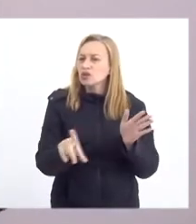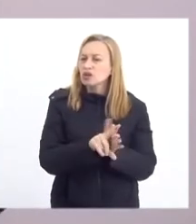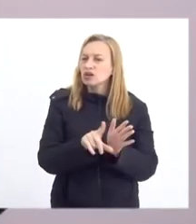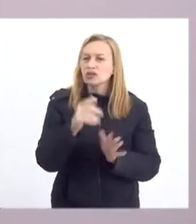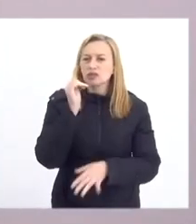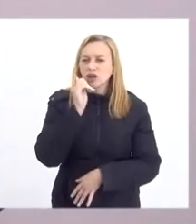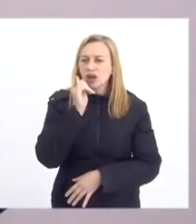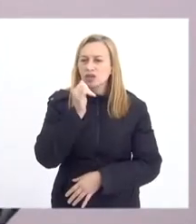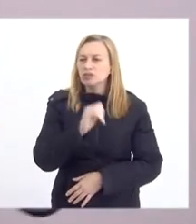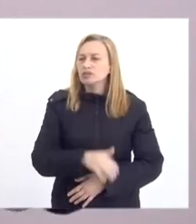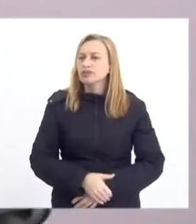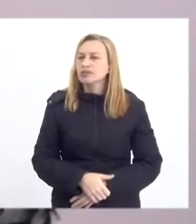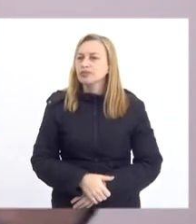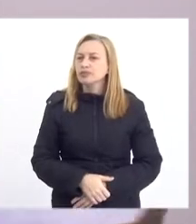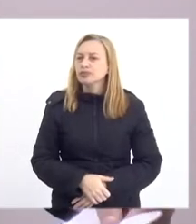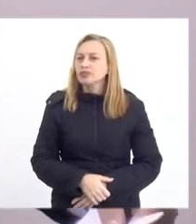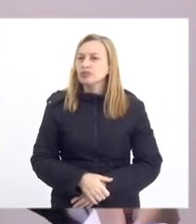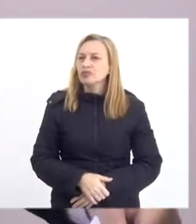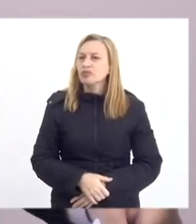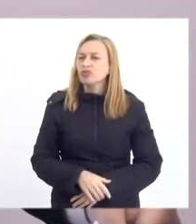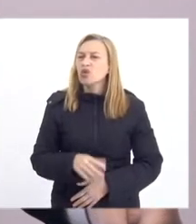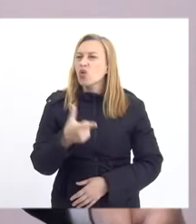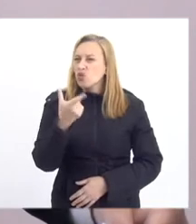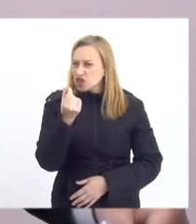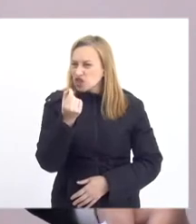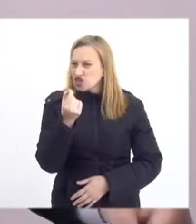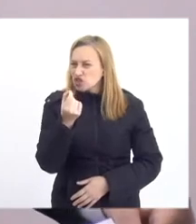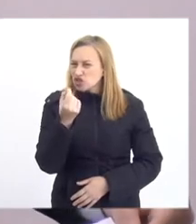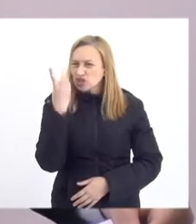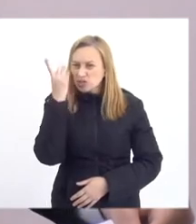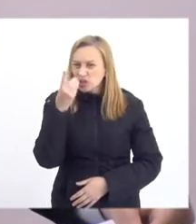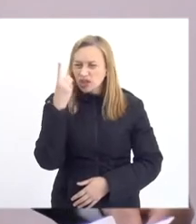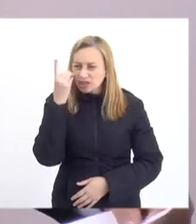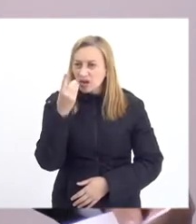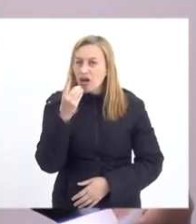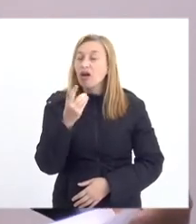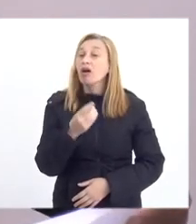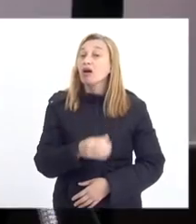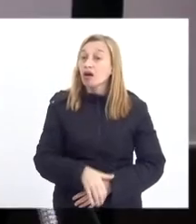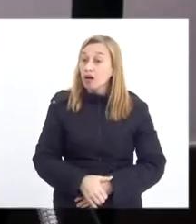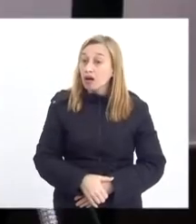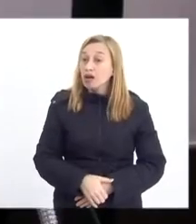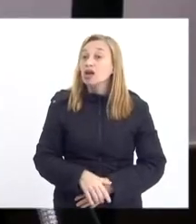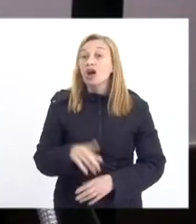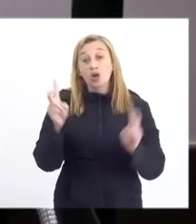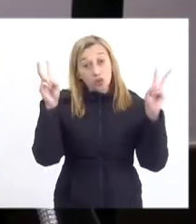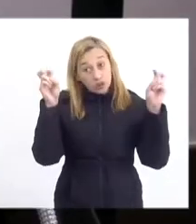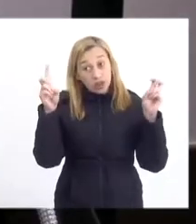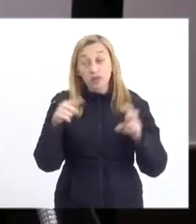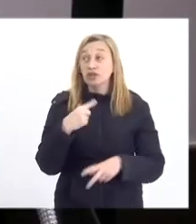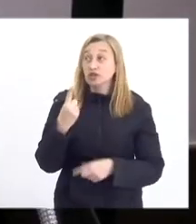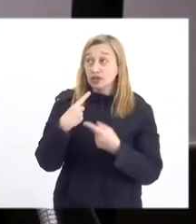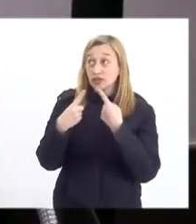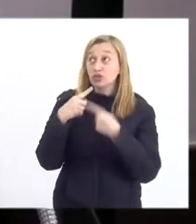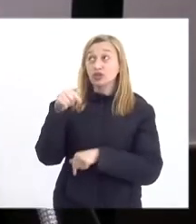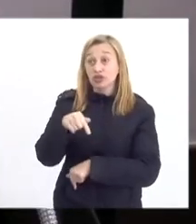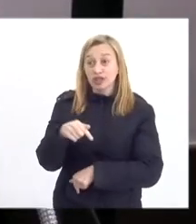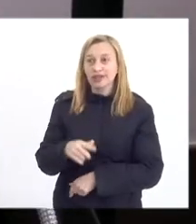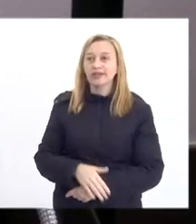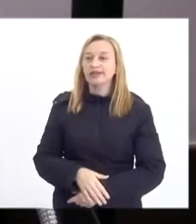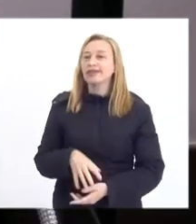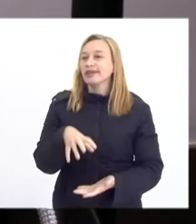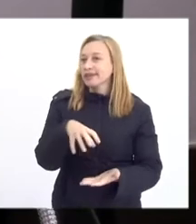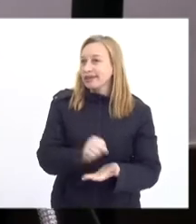relator. O 20, deputado. Tá 19 e 20. É sobre o tema que a gente está aqui discutindo, cadastro